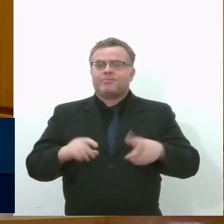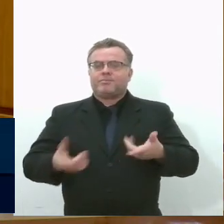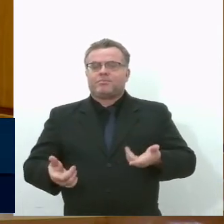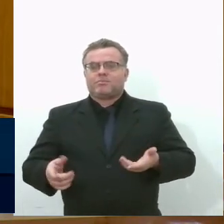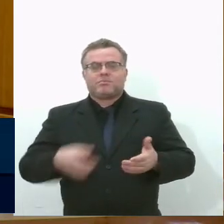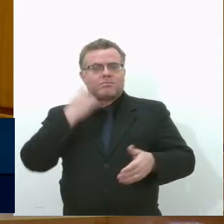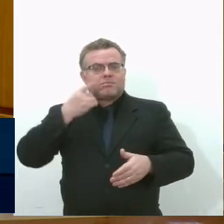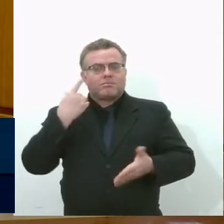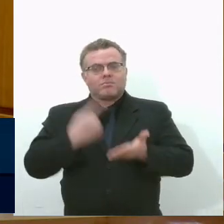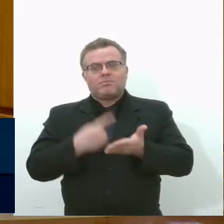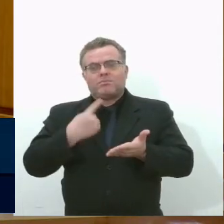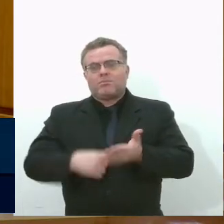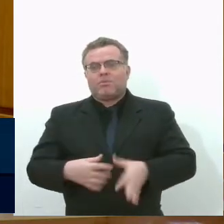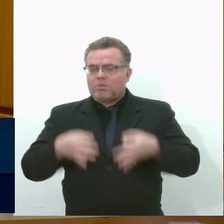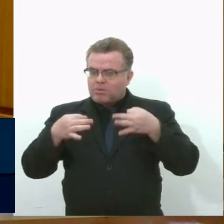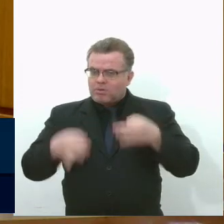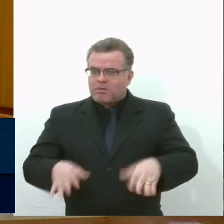constitucional,